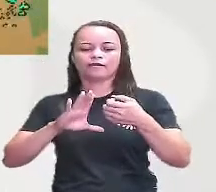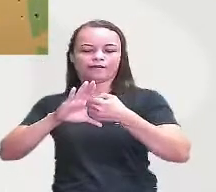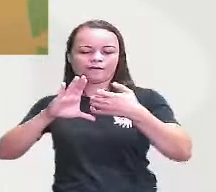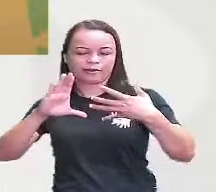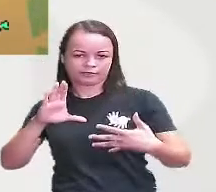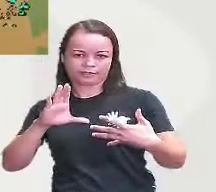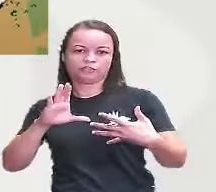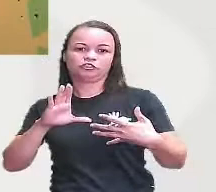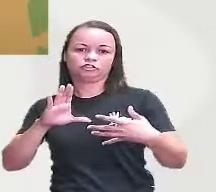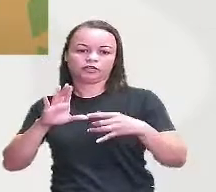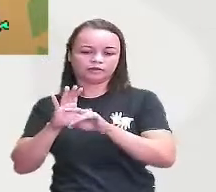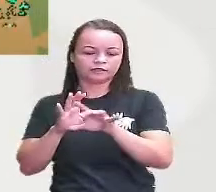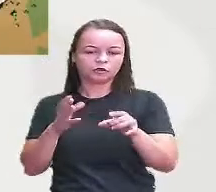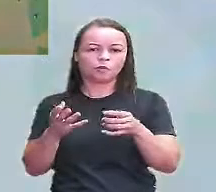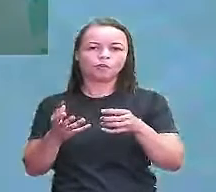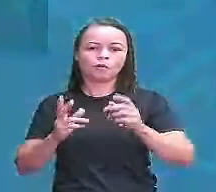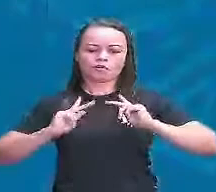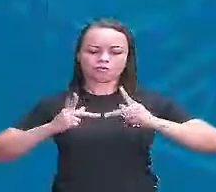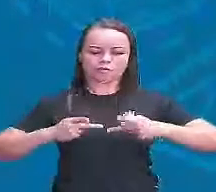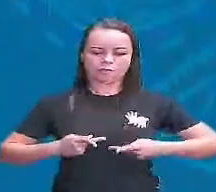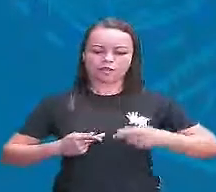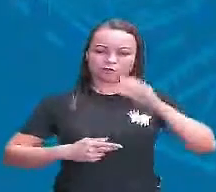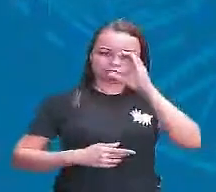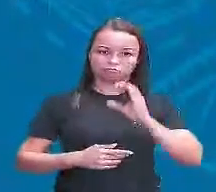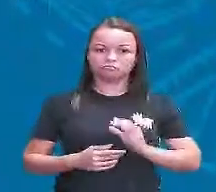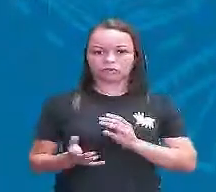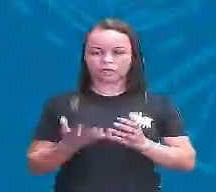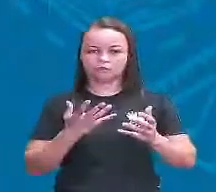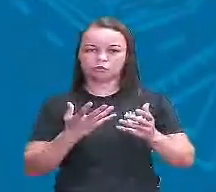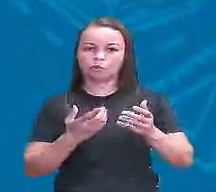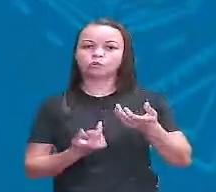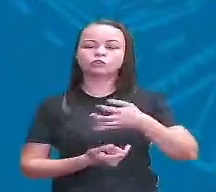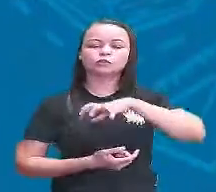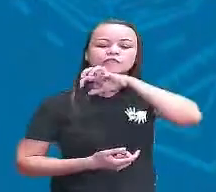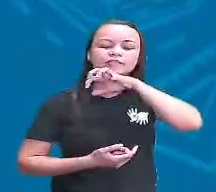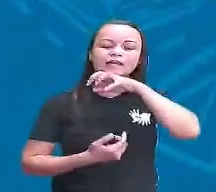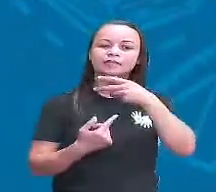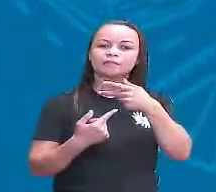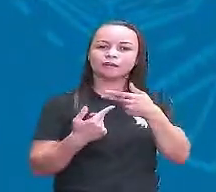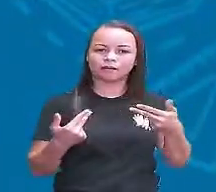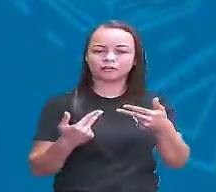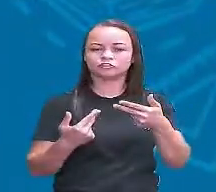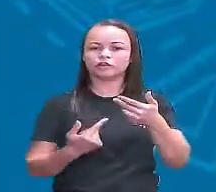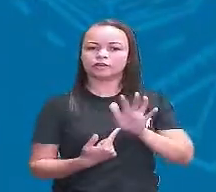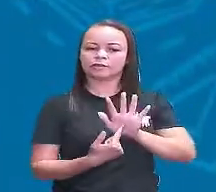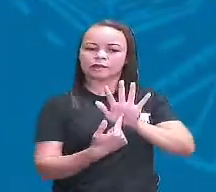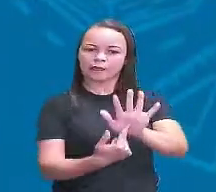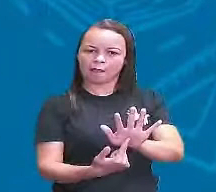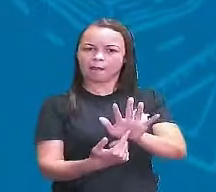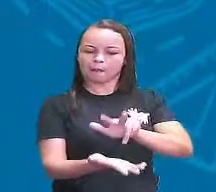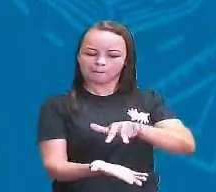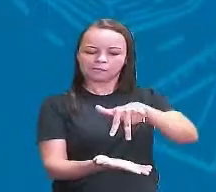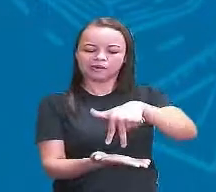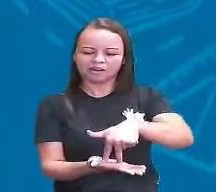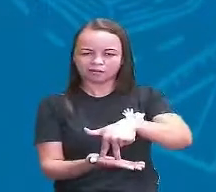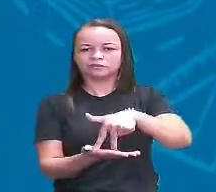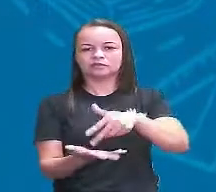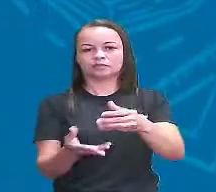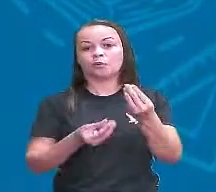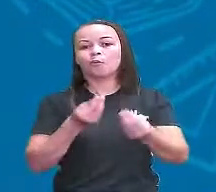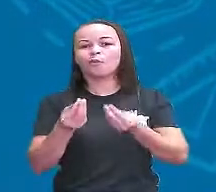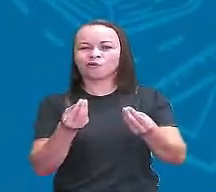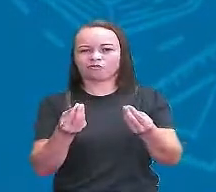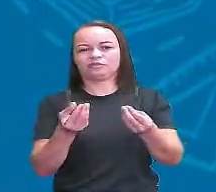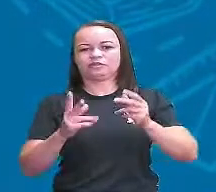do comportamento humano, onde os animais eles vêm na história representar como seria os